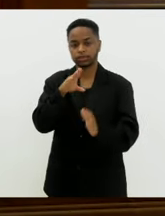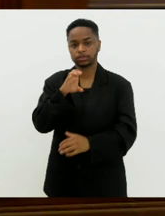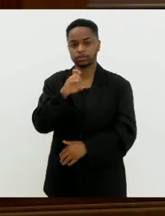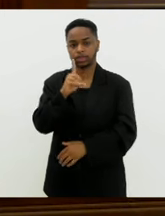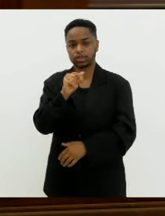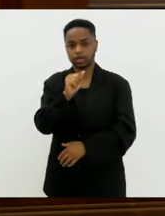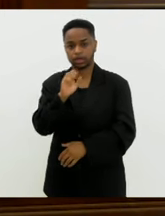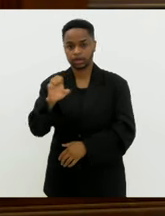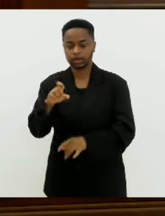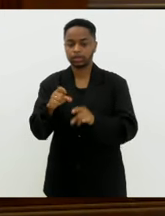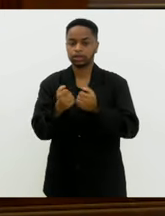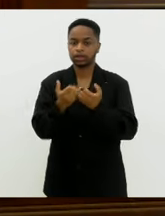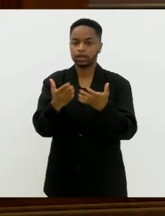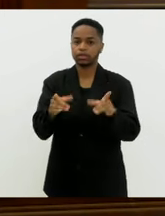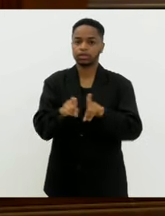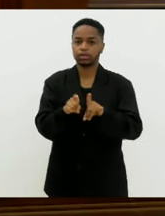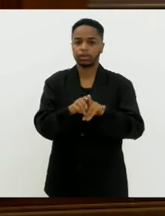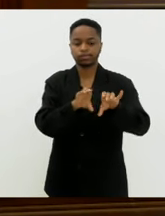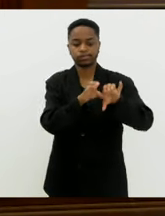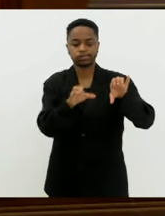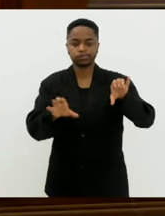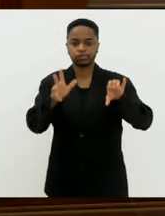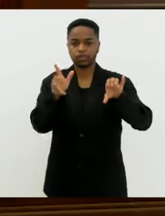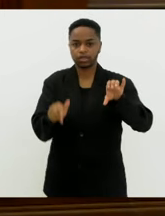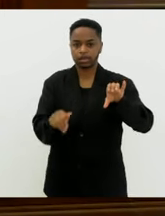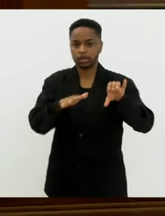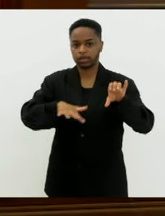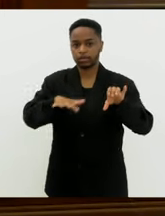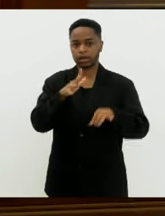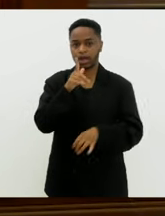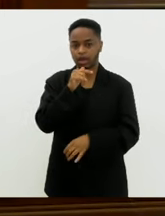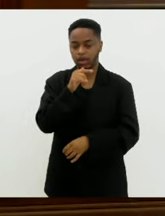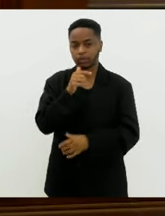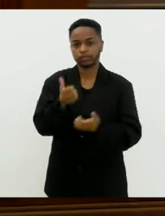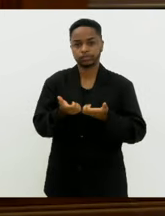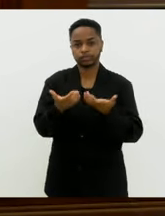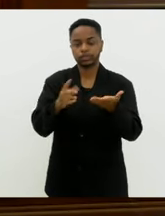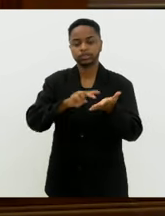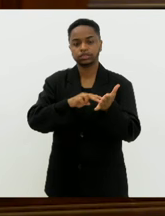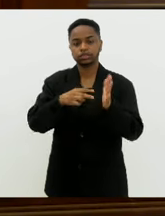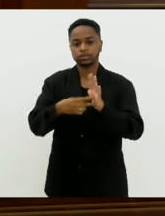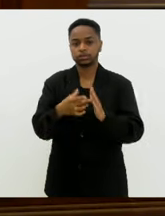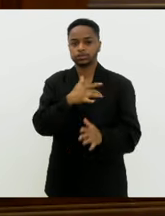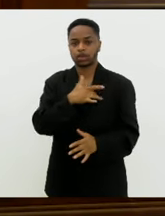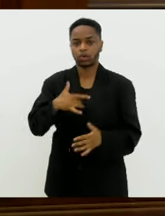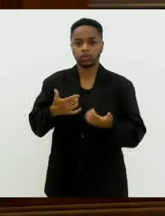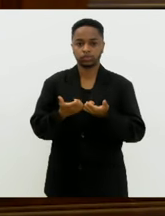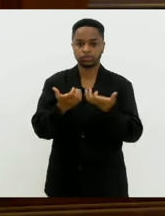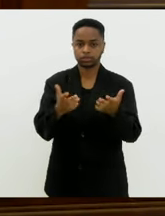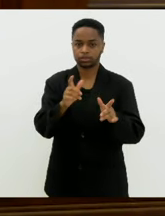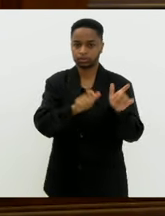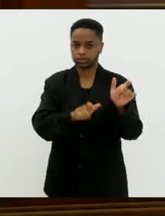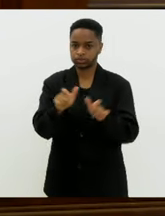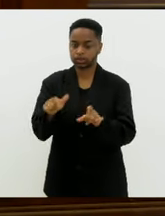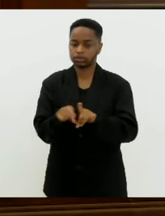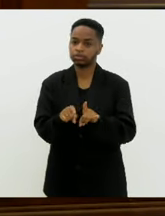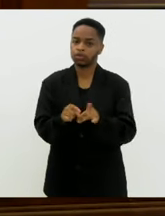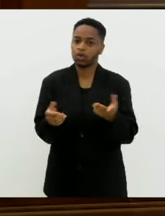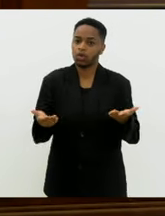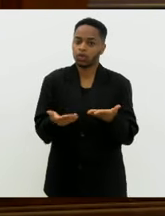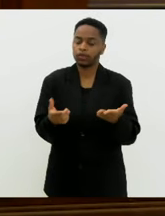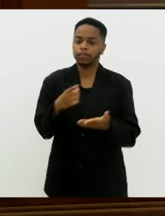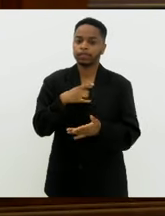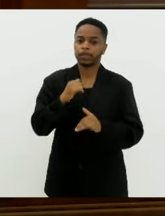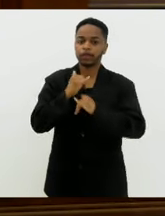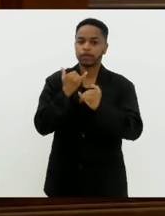também saneamento básico, que significa saúde às pessoas. E tivemos hoje a grata notícia